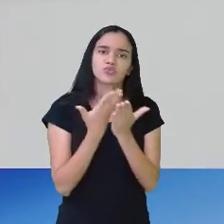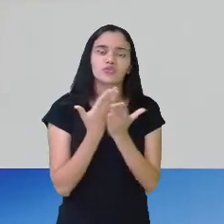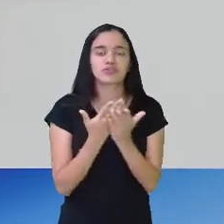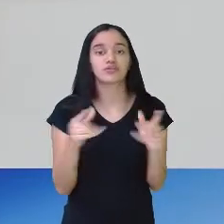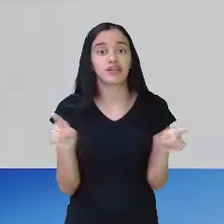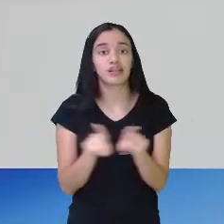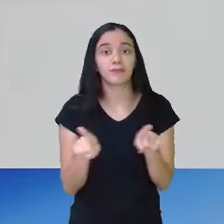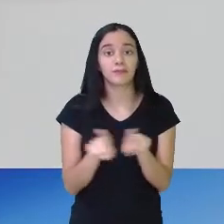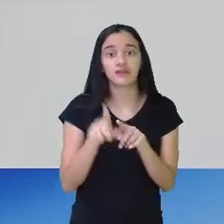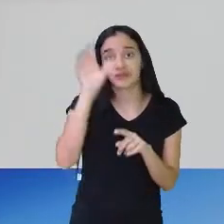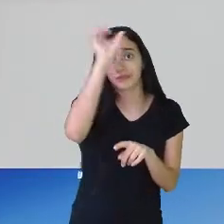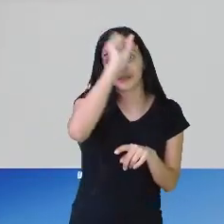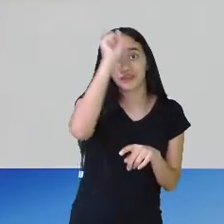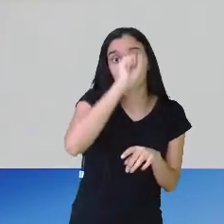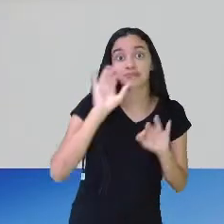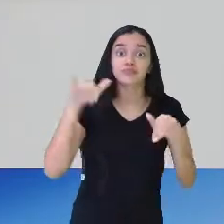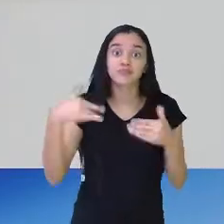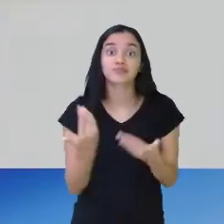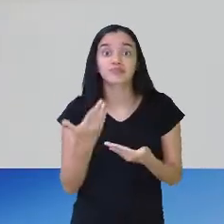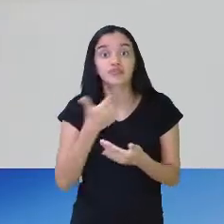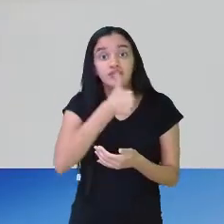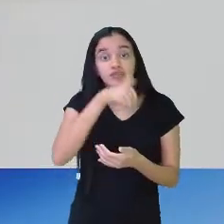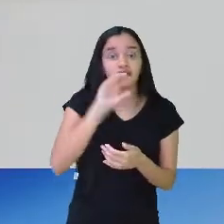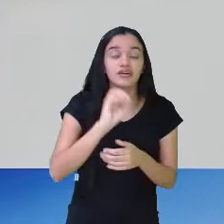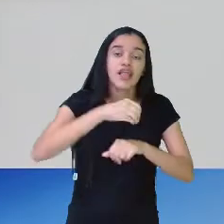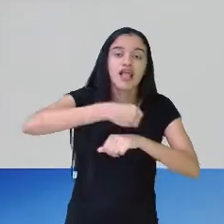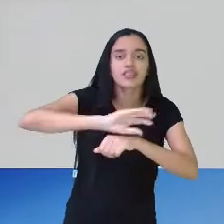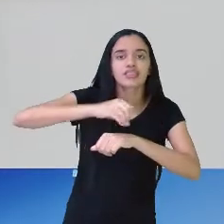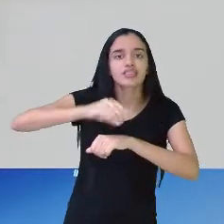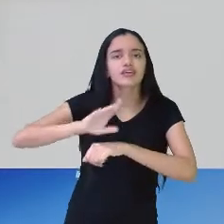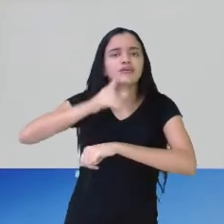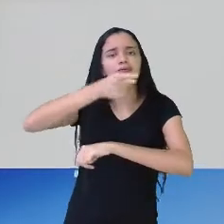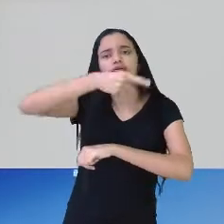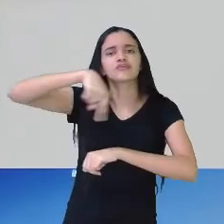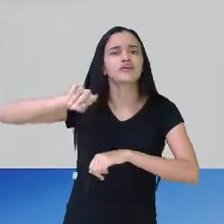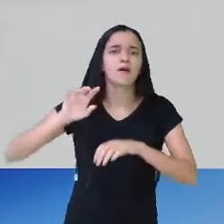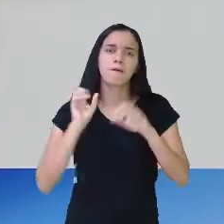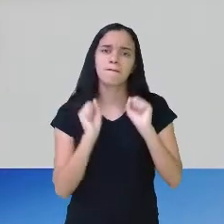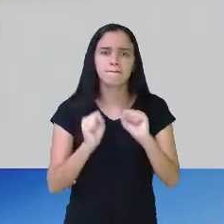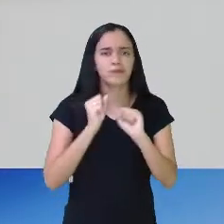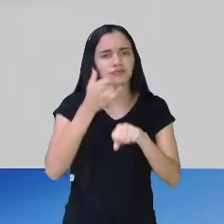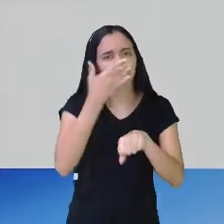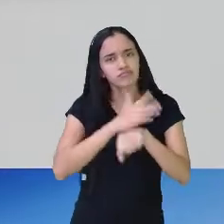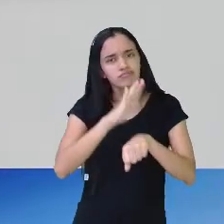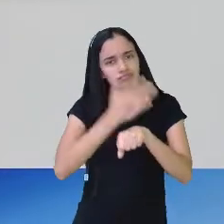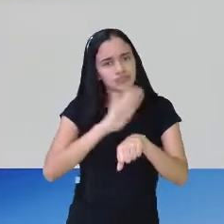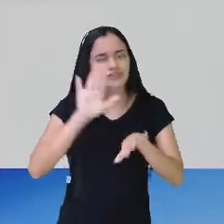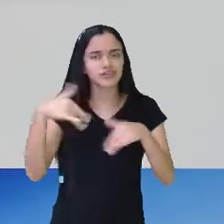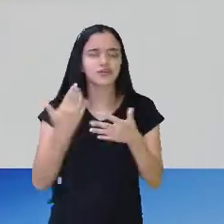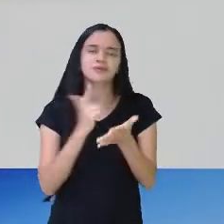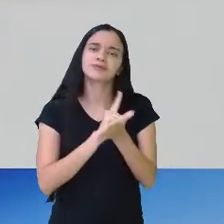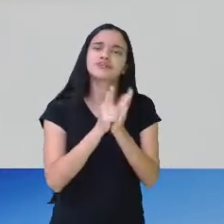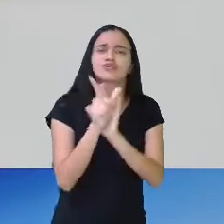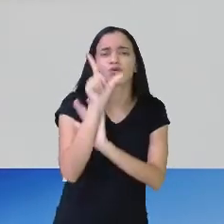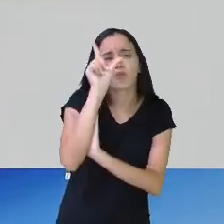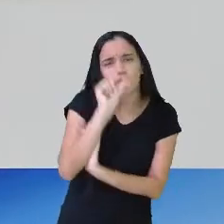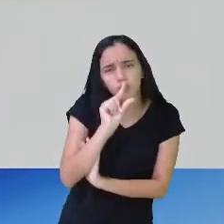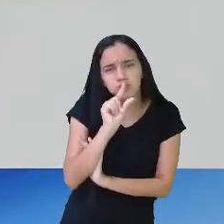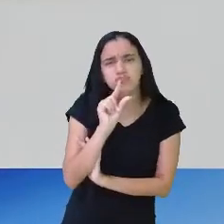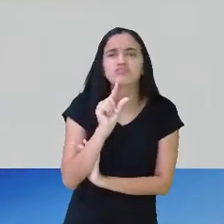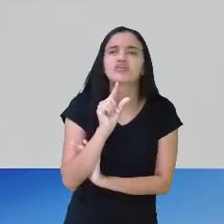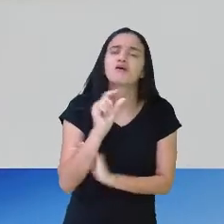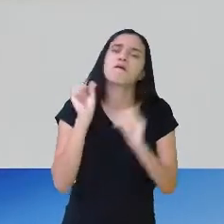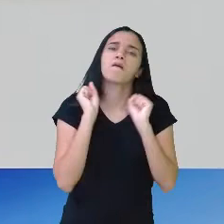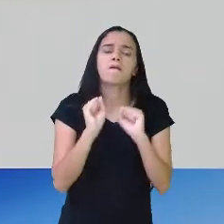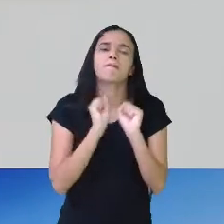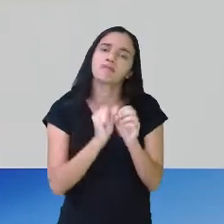E aprendendo. Então eu trouxe aqui 10 dicas para que vocês possam treinar. Porque como é um gênero tão curtinho, vocês